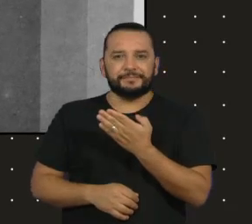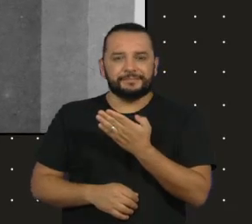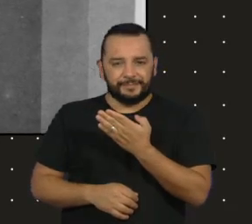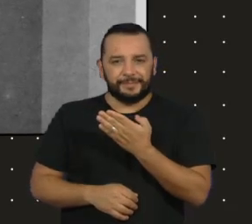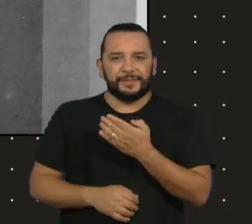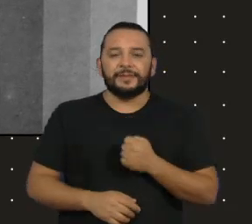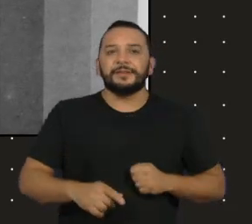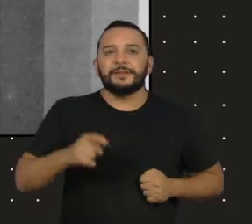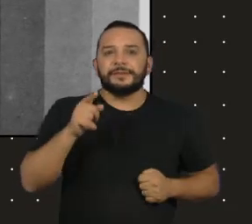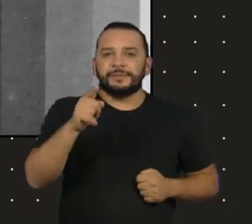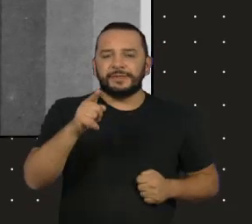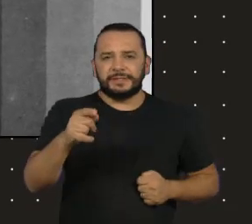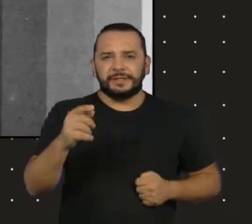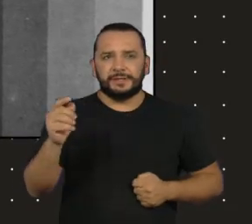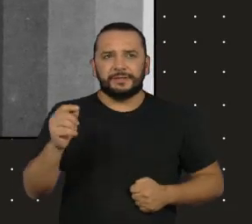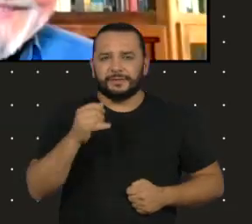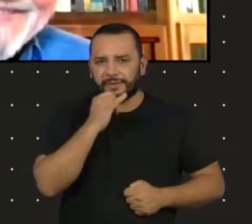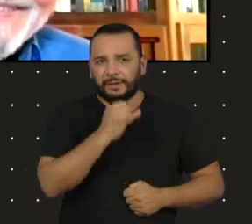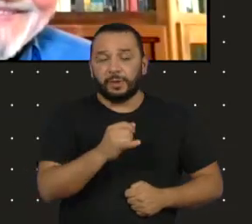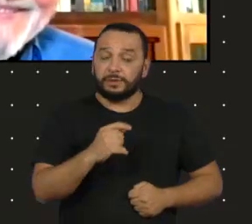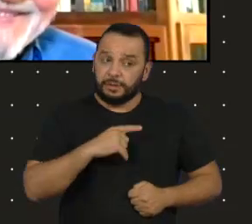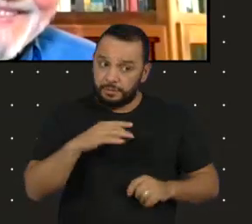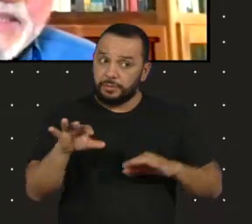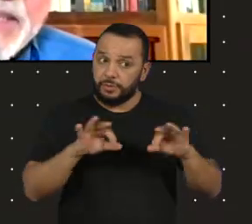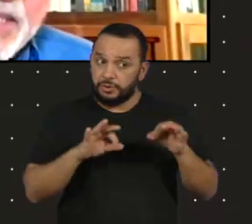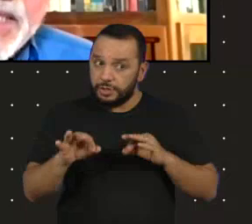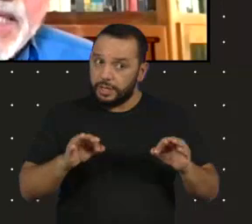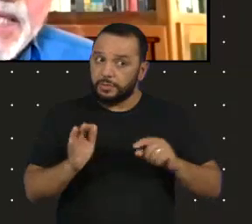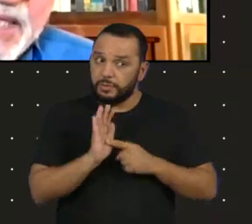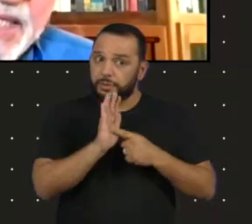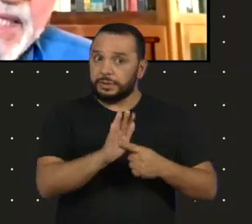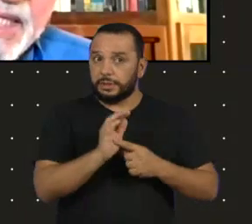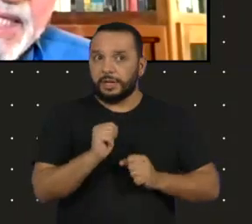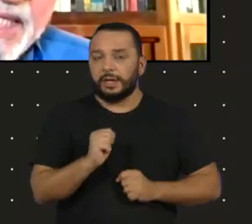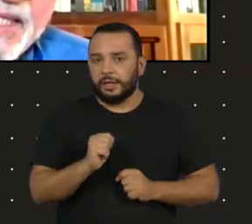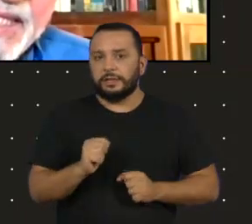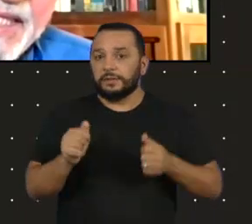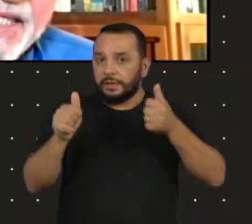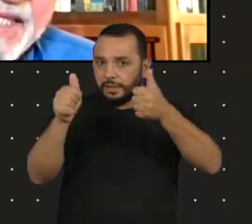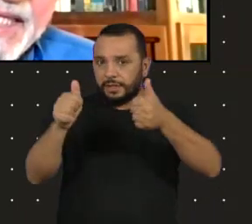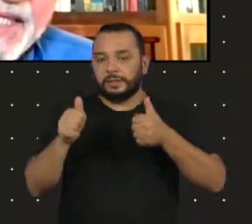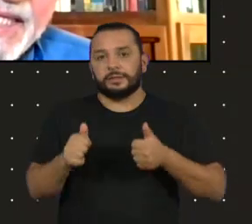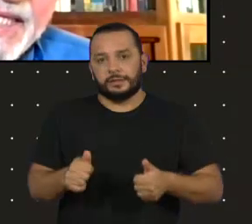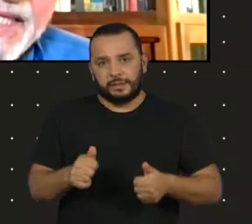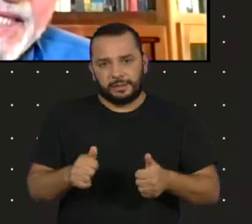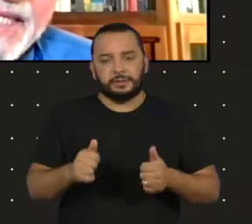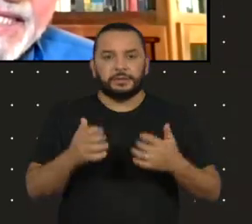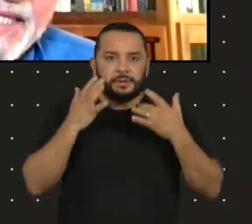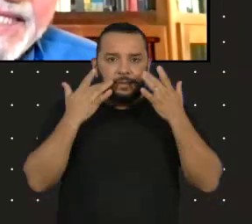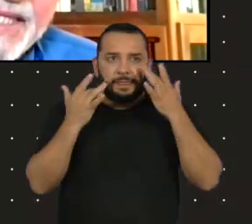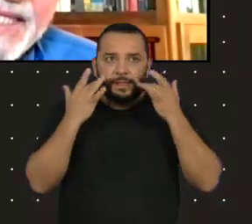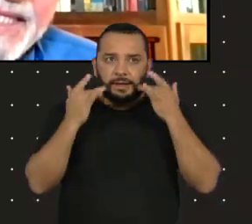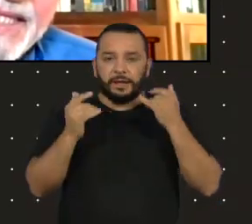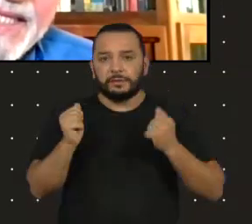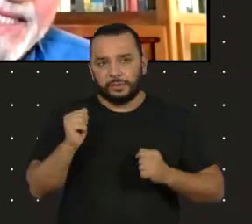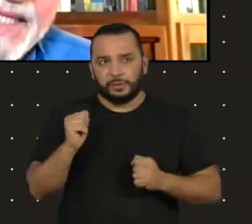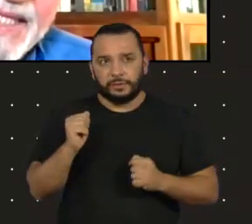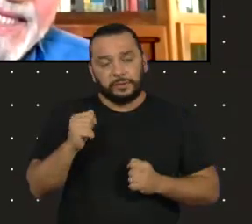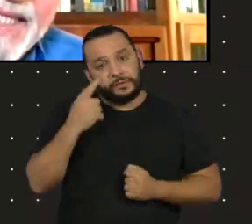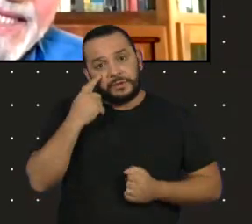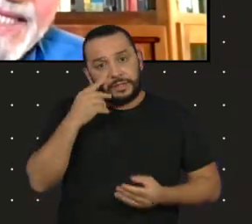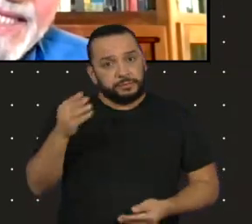de Castro. Você se aproximou e disse: olha, eu trouxe o projeto do cartaz para a peça.